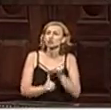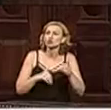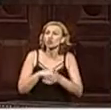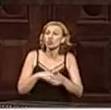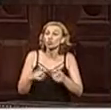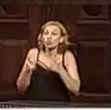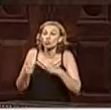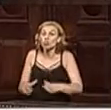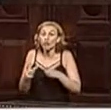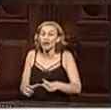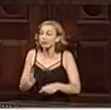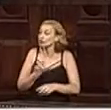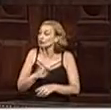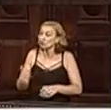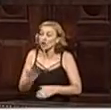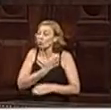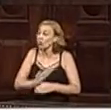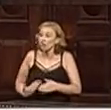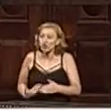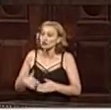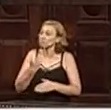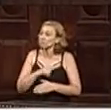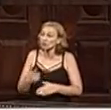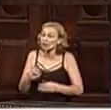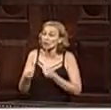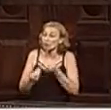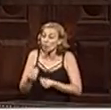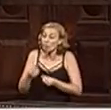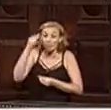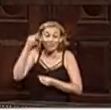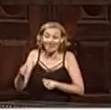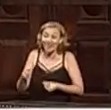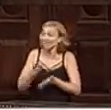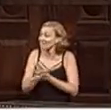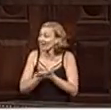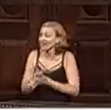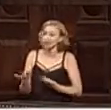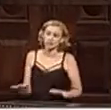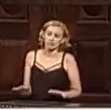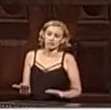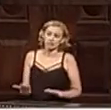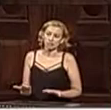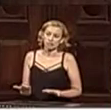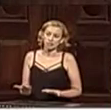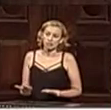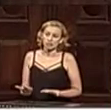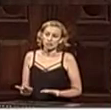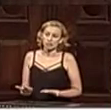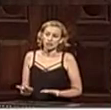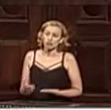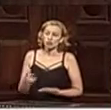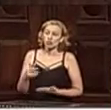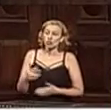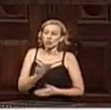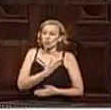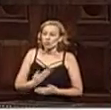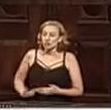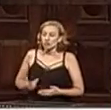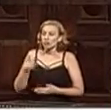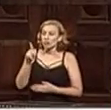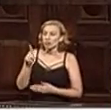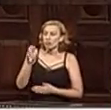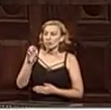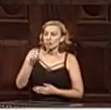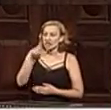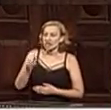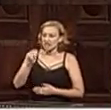sem governo e sem comando. Sem governo e sem comando. O governador Pezão não tem alternativas para